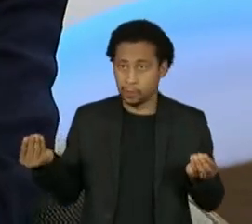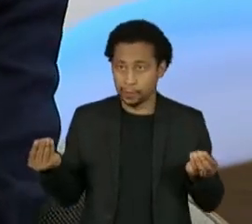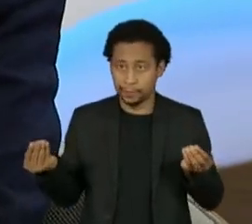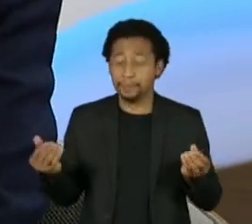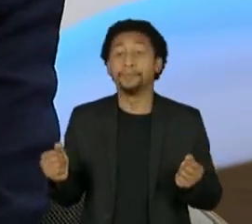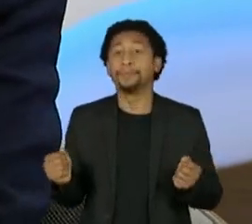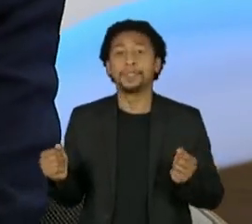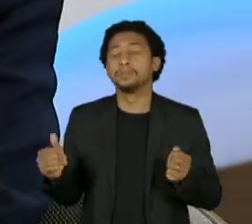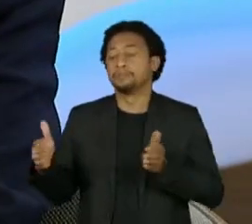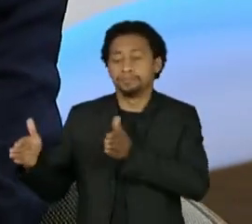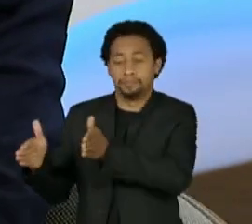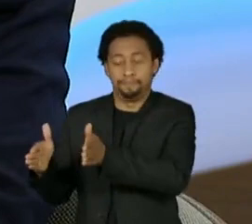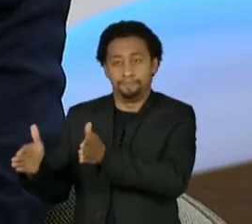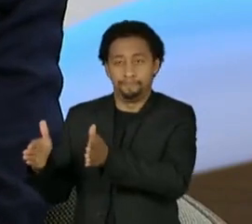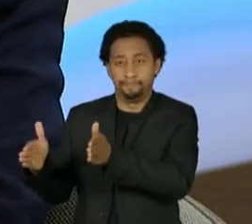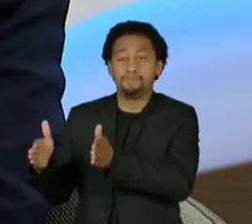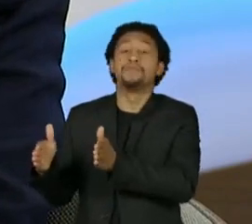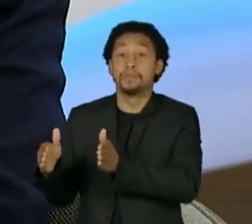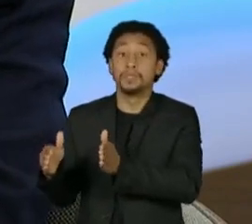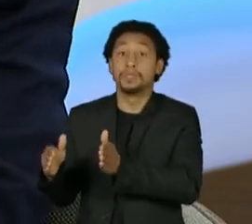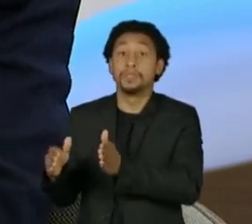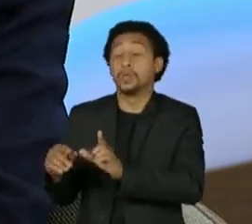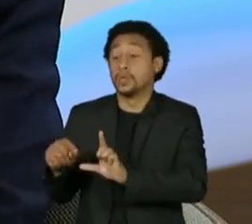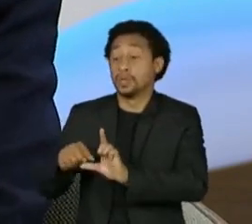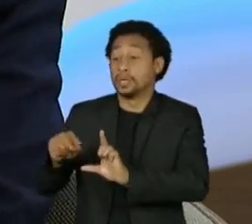o seguinte quando você sobe os juros